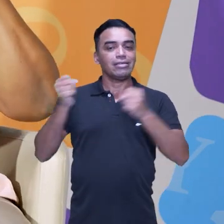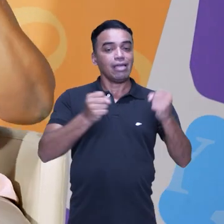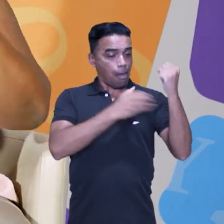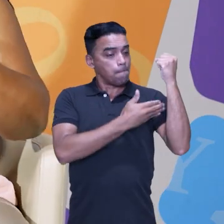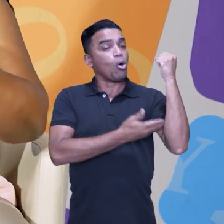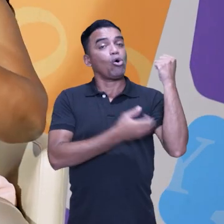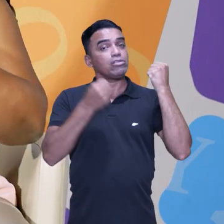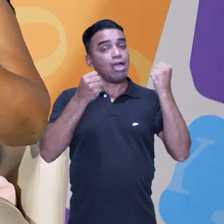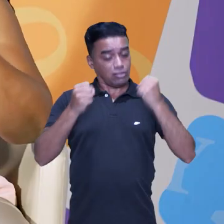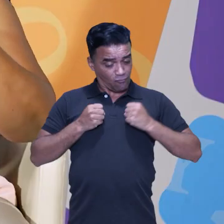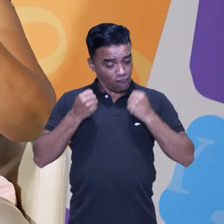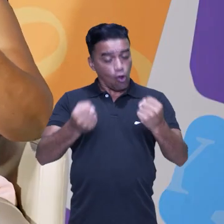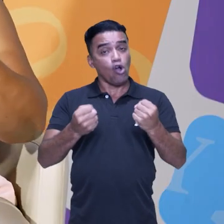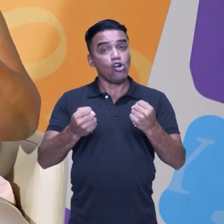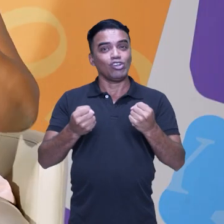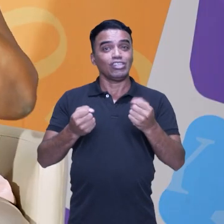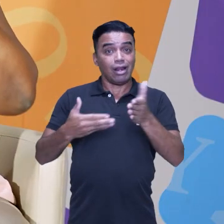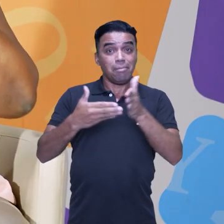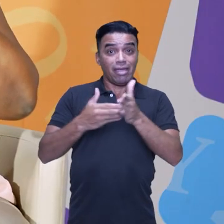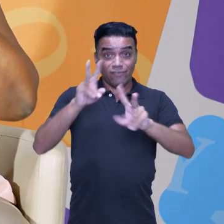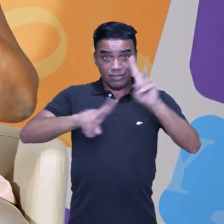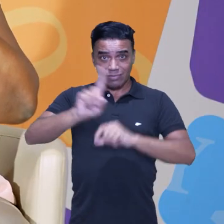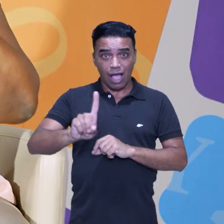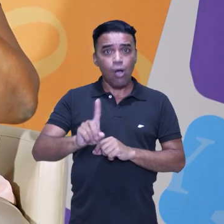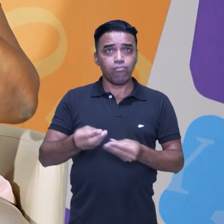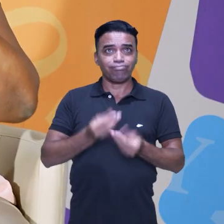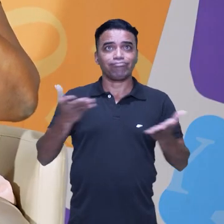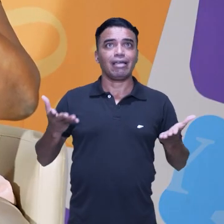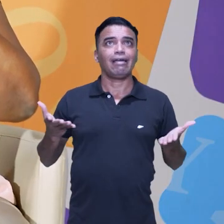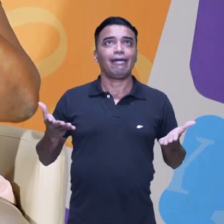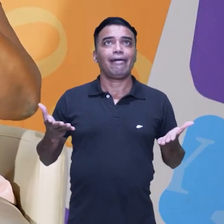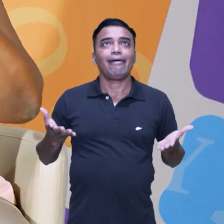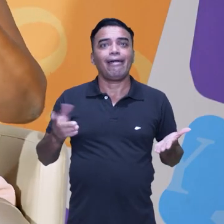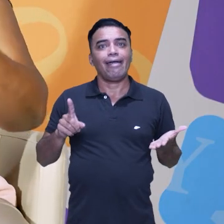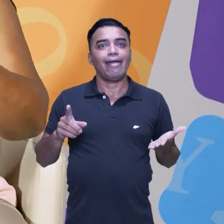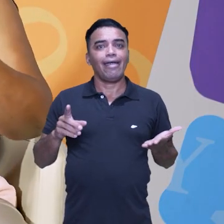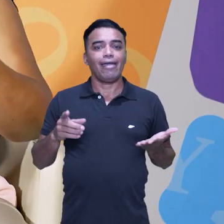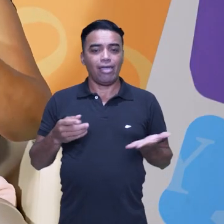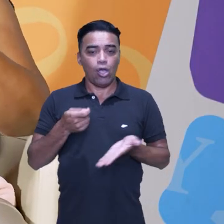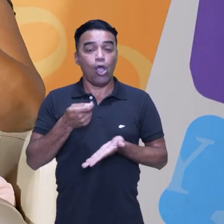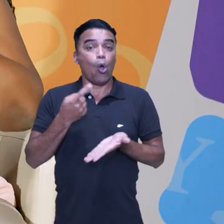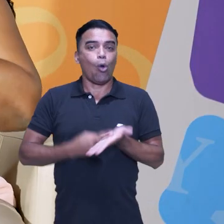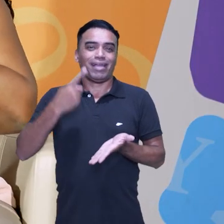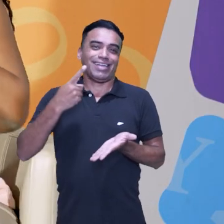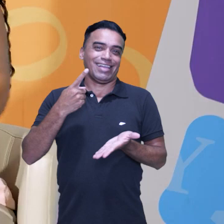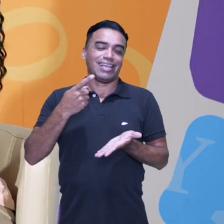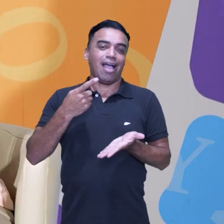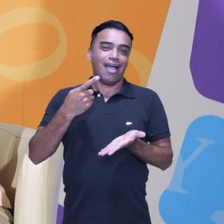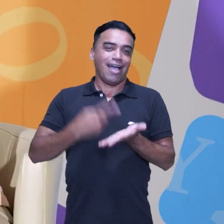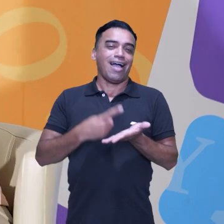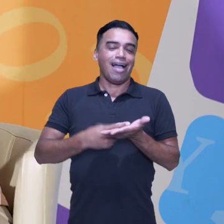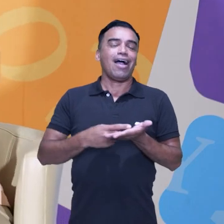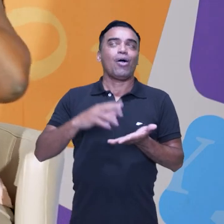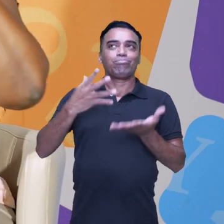essa fortaleza que o Muros Invisíveis traz, isso traz um dever cumprido, eu acho que não só para mim, mas